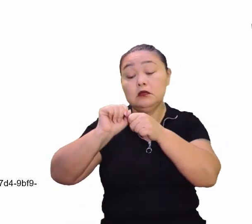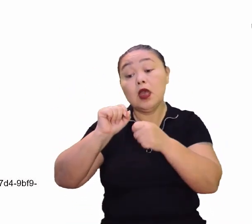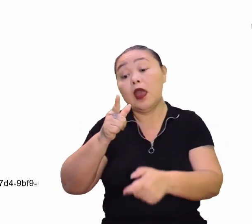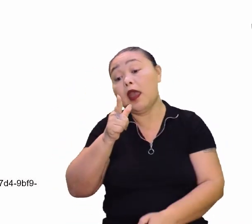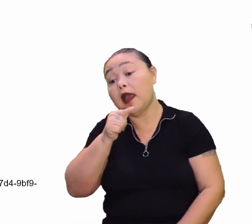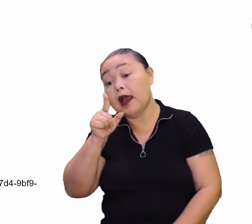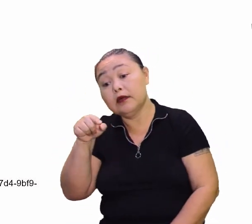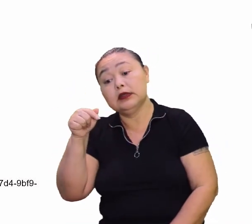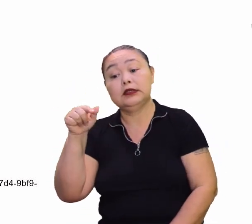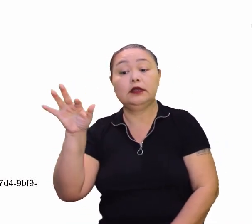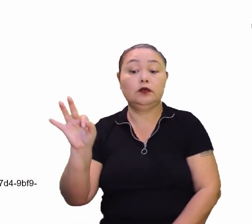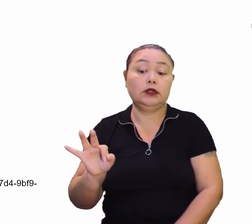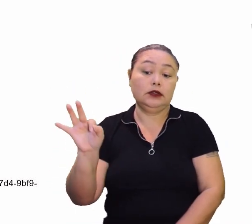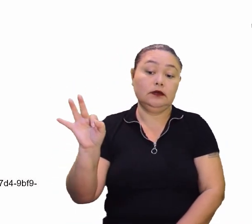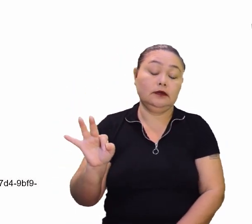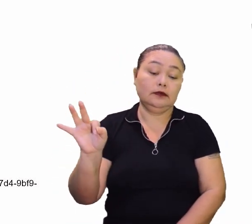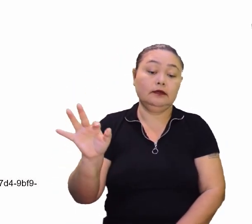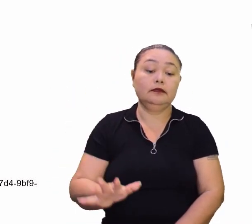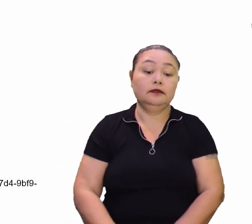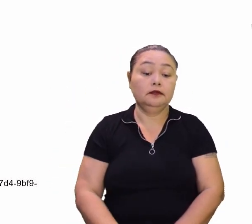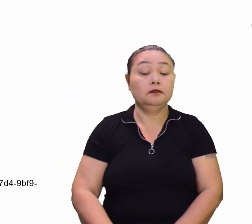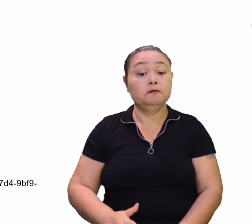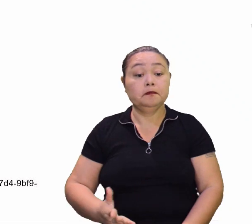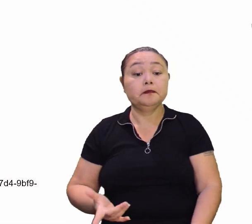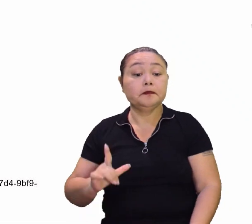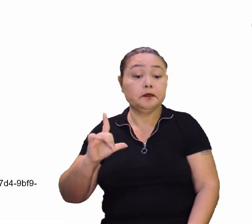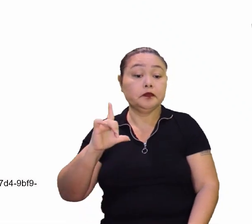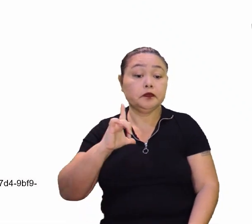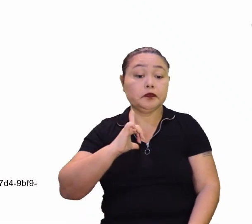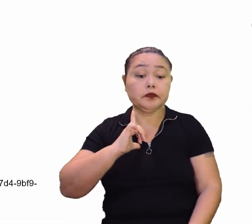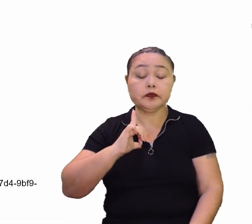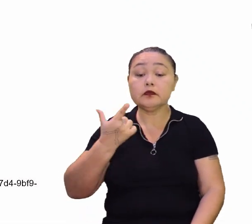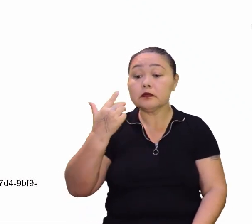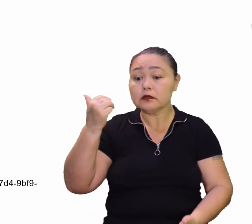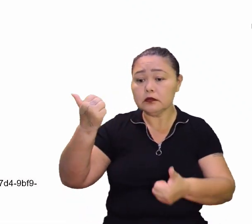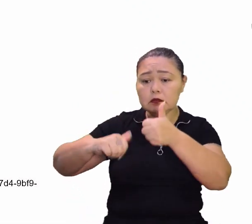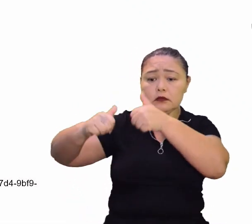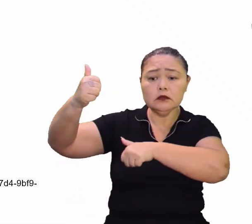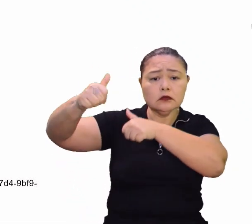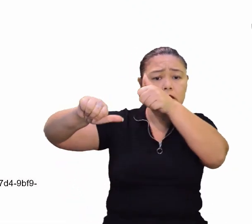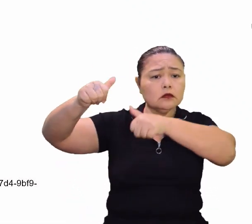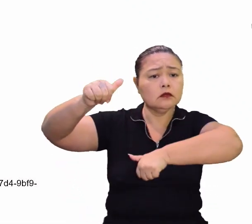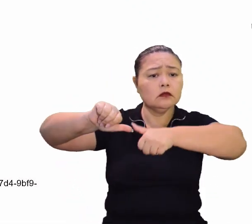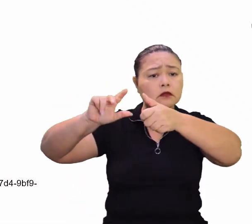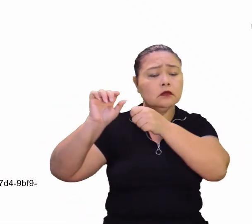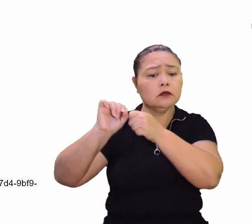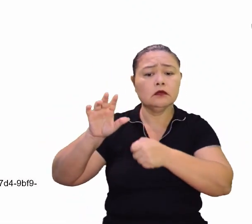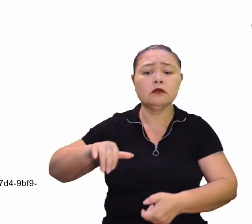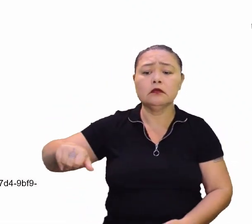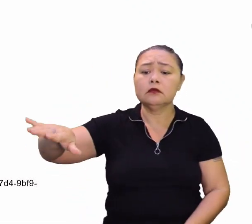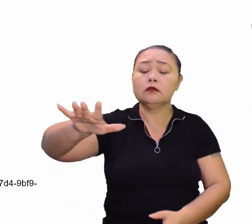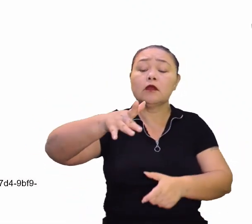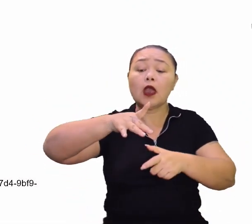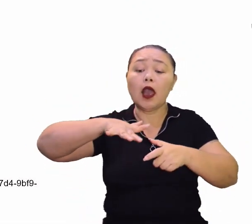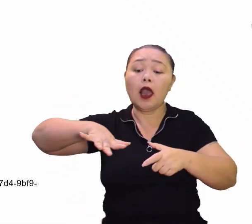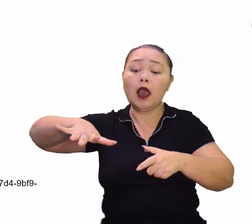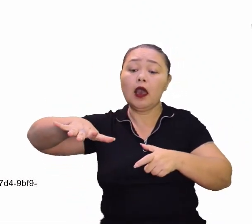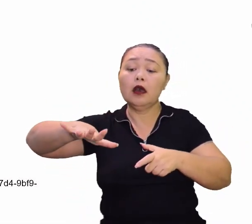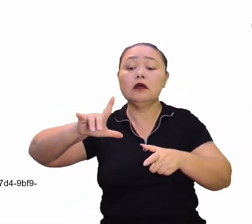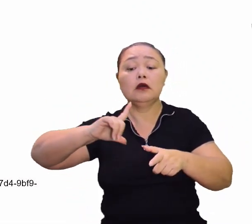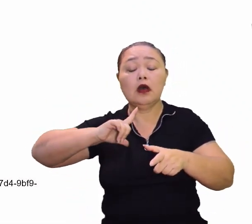disponível 7%. Então, nós temos aí, quando a gente analisa aí, a área com maior